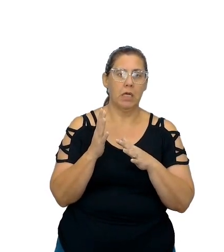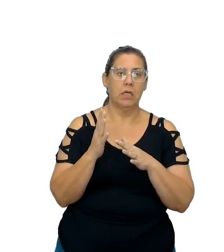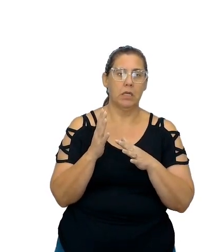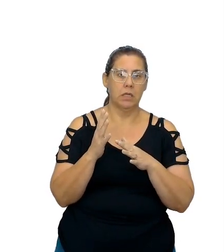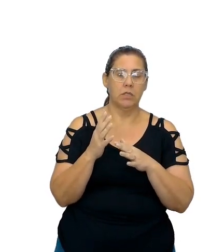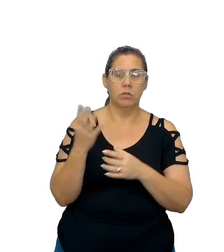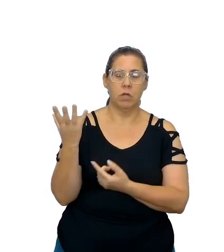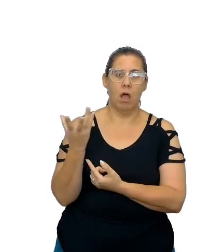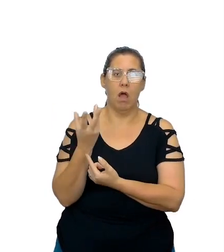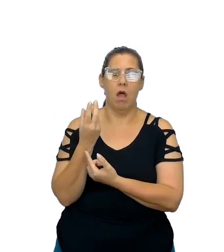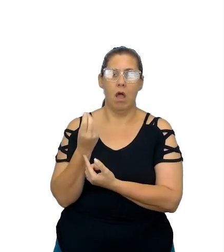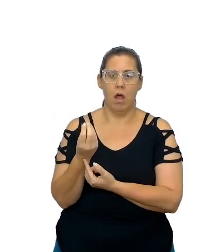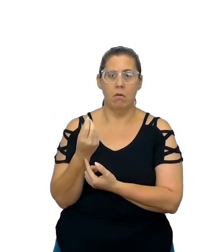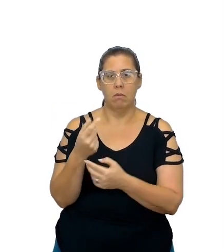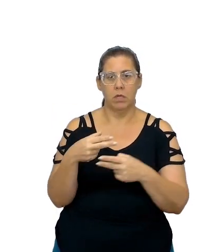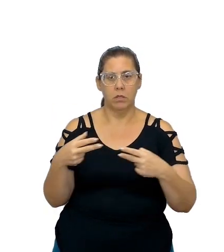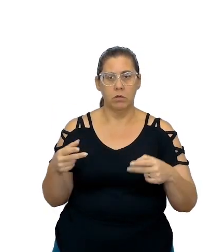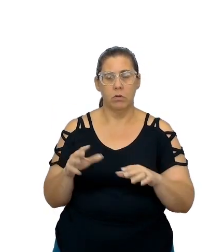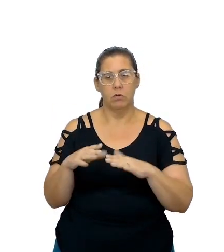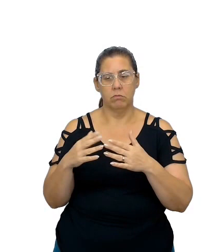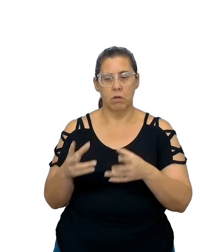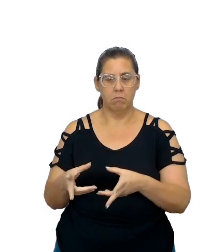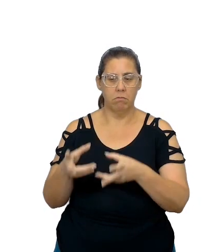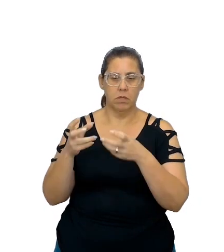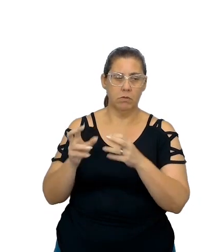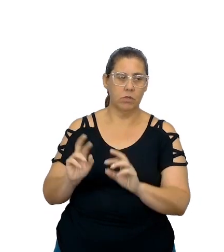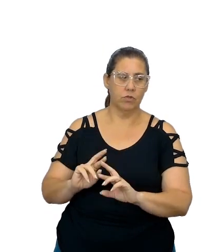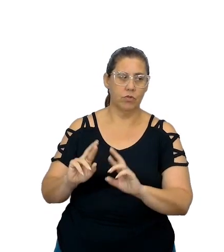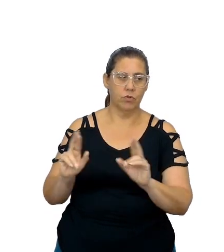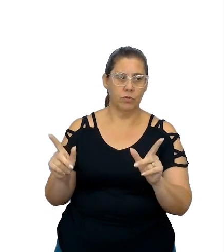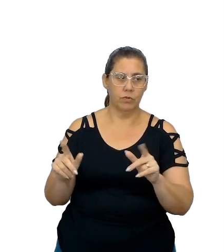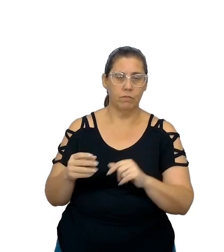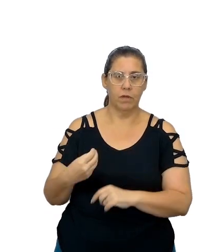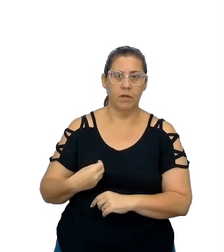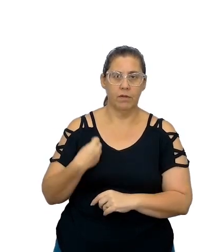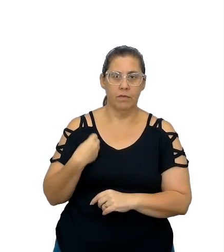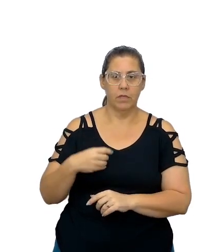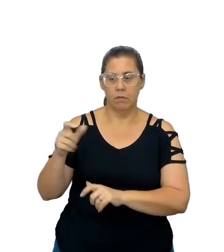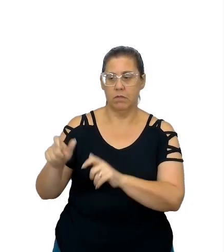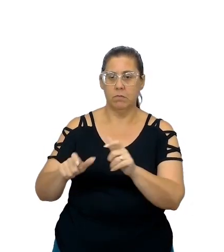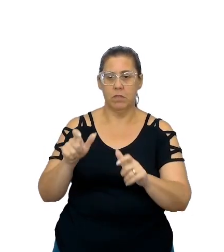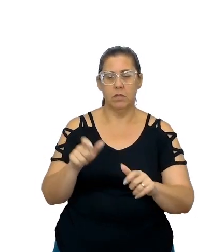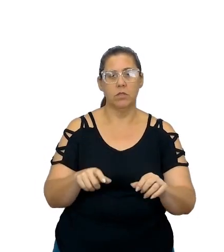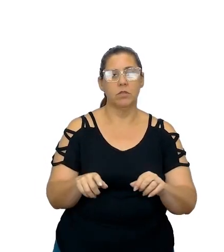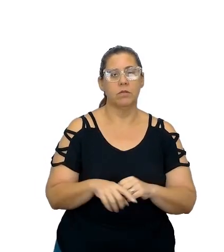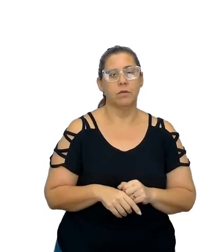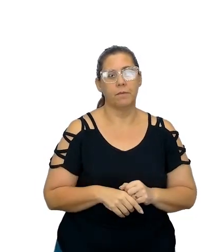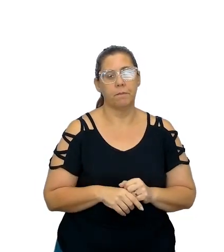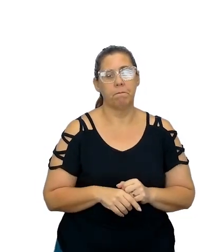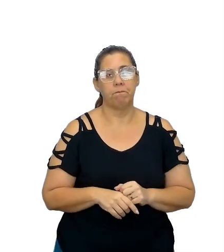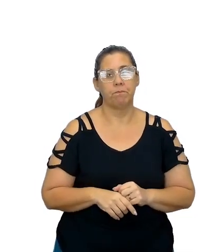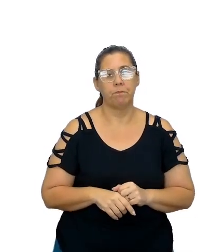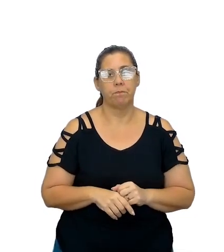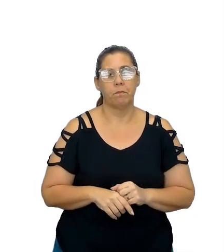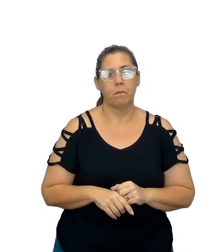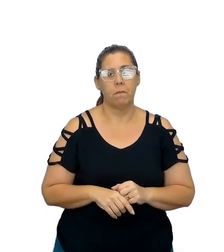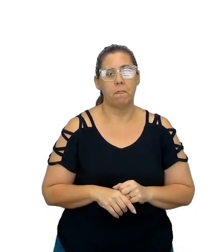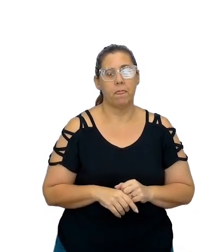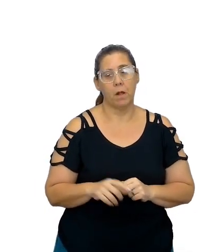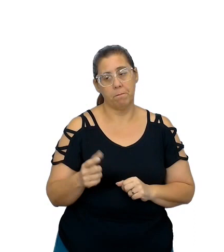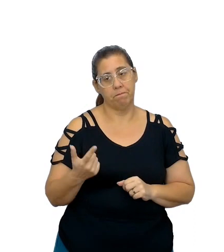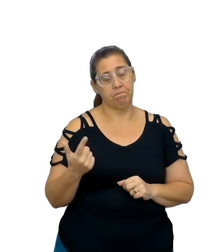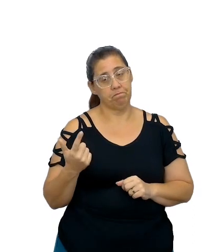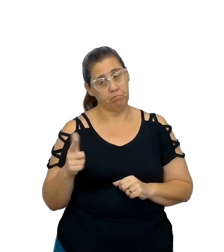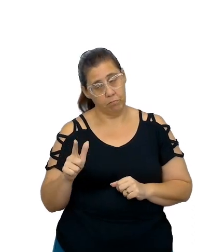mais artístico para as coisas, né? E tem um olhar diferenciado para a vida, para as pessoas e etc. Tá? Do